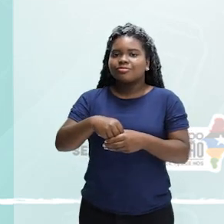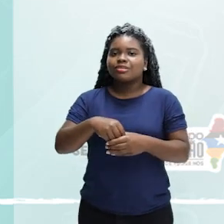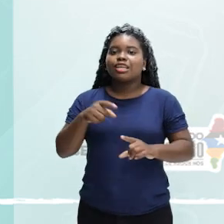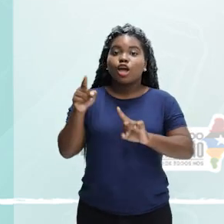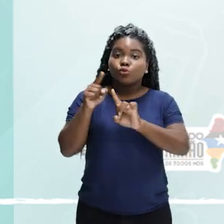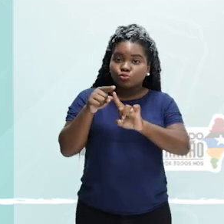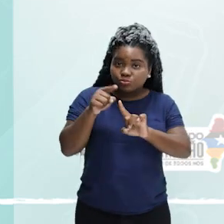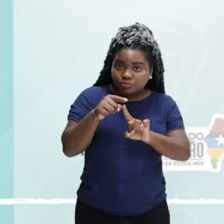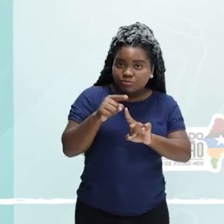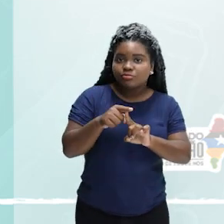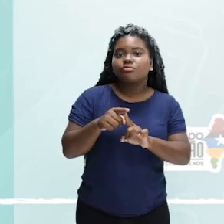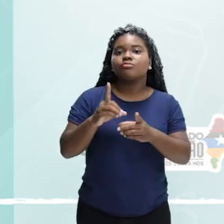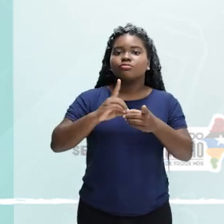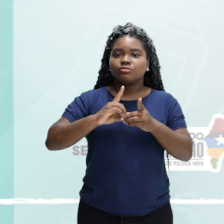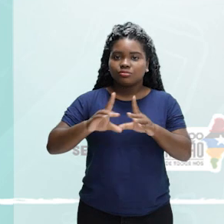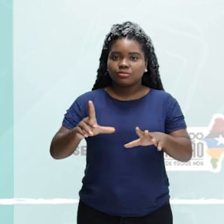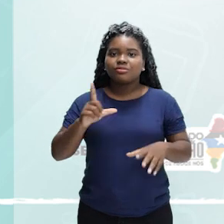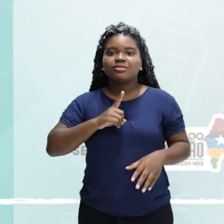hoje no Brasil,